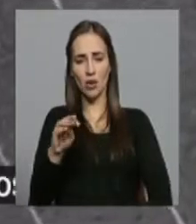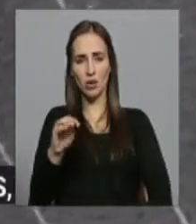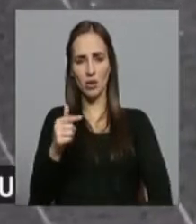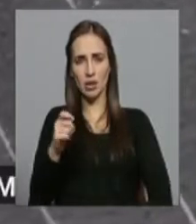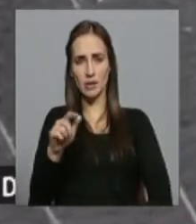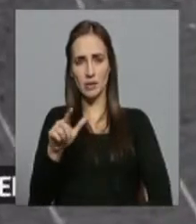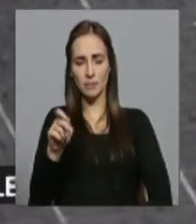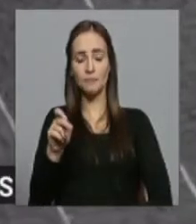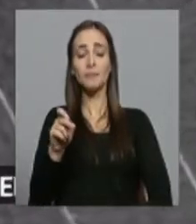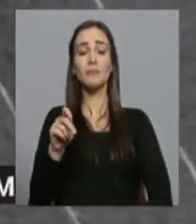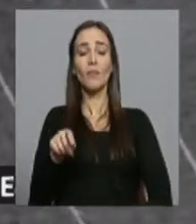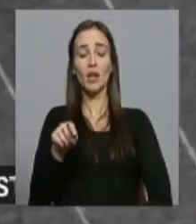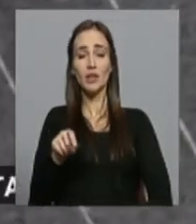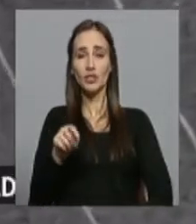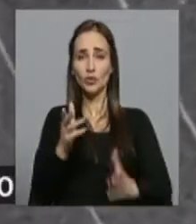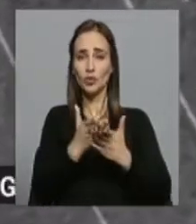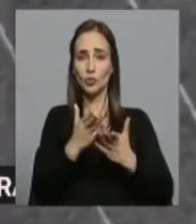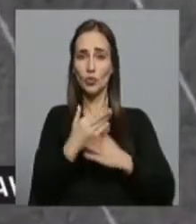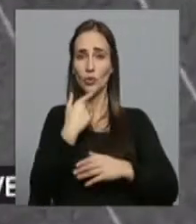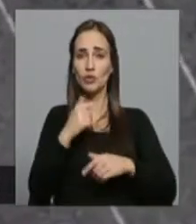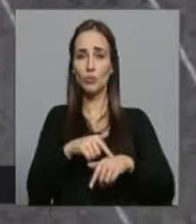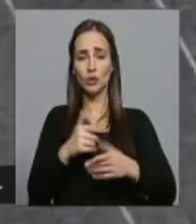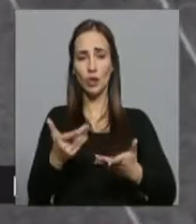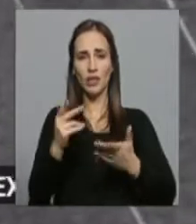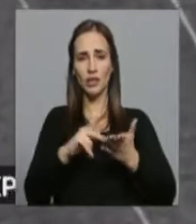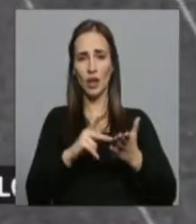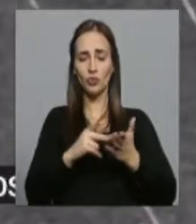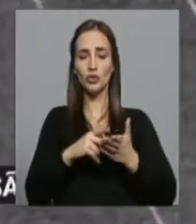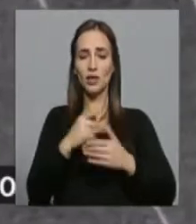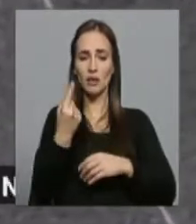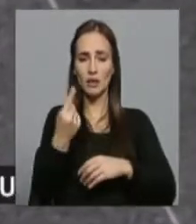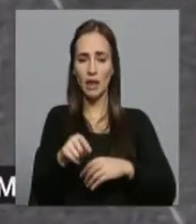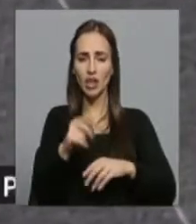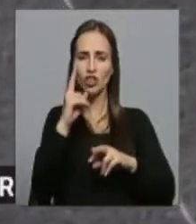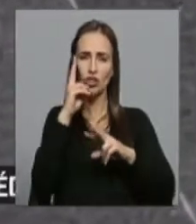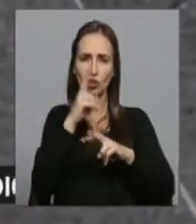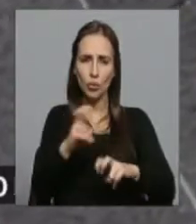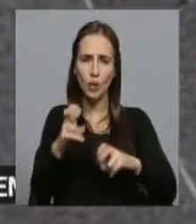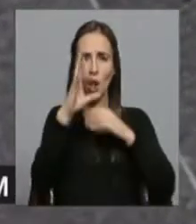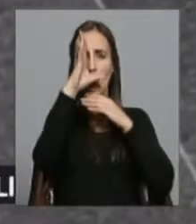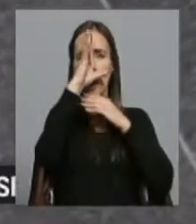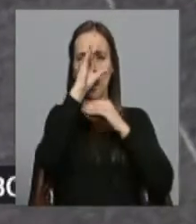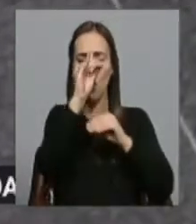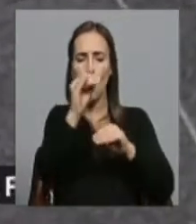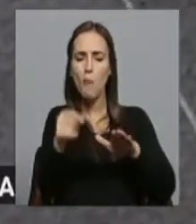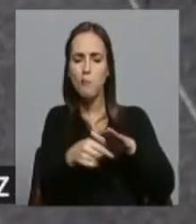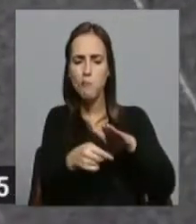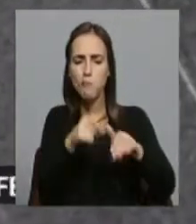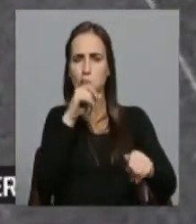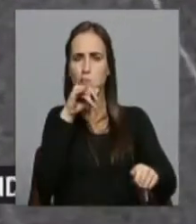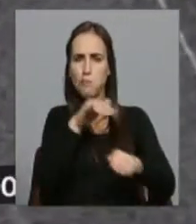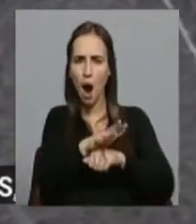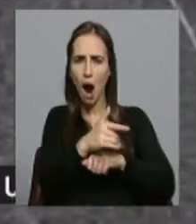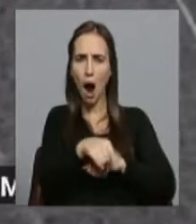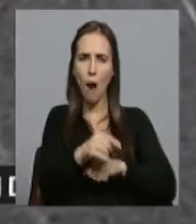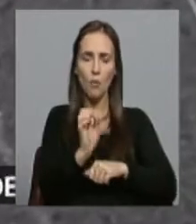temos presentemente tecnologia que permite aferir se por baixo destas luas poderá também haver um oceano. É muito revolucionário